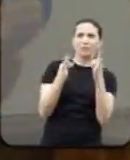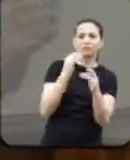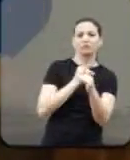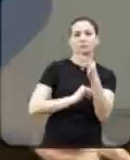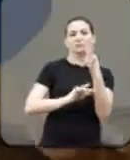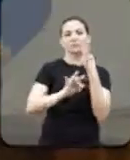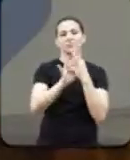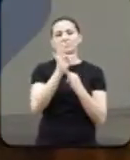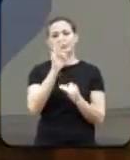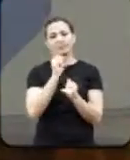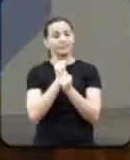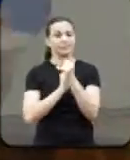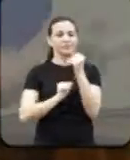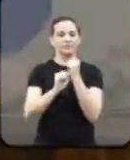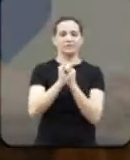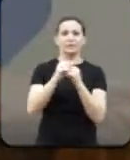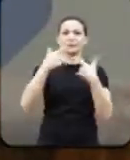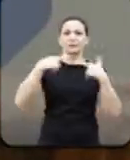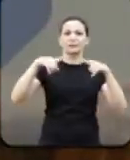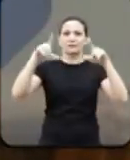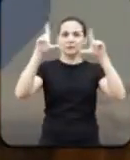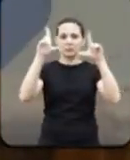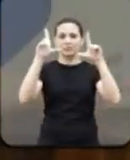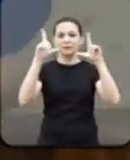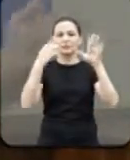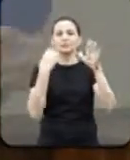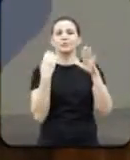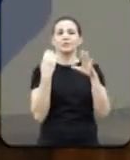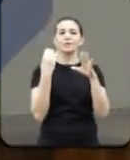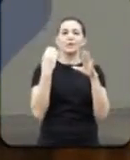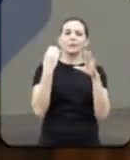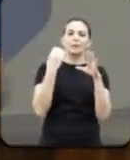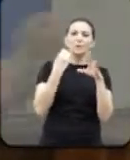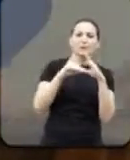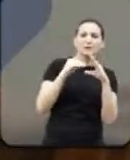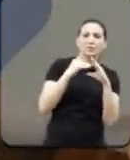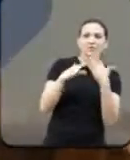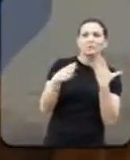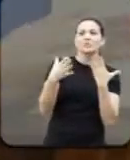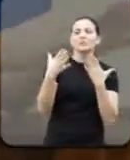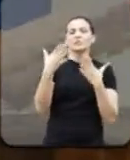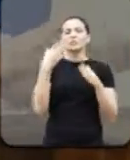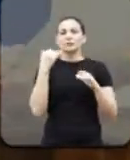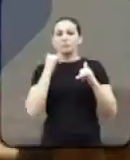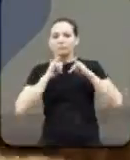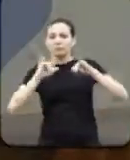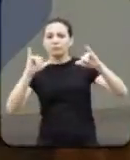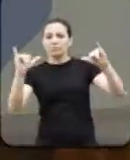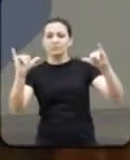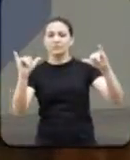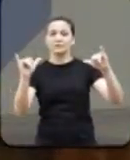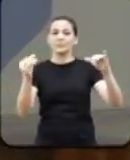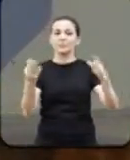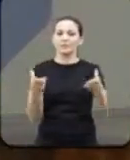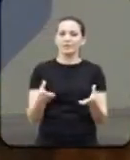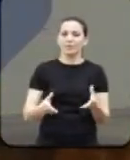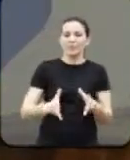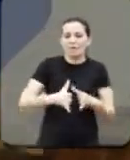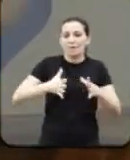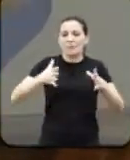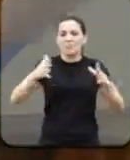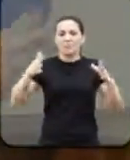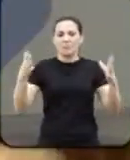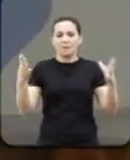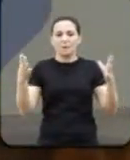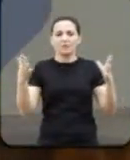tecnologia, da internet, da televisão, da possibilidade de transmissão e da população acessarem, tudo isso alimentou o